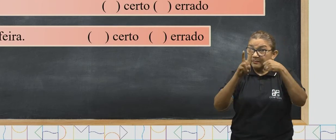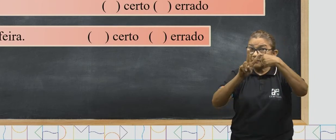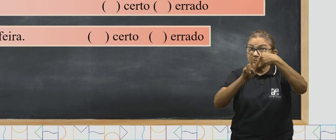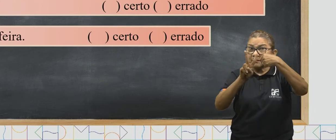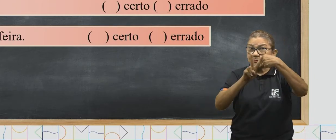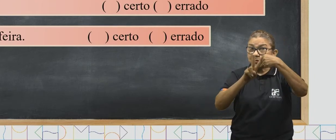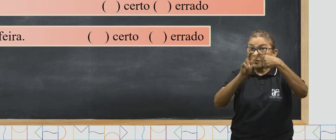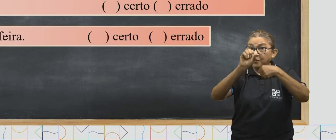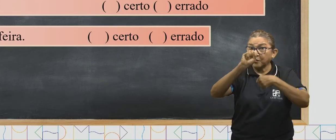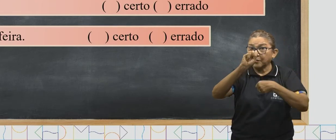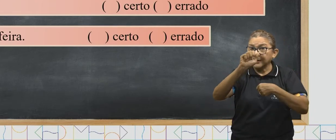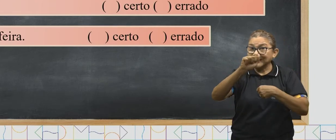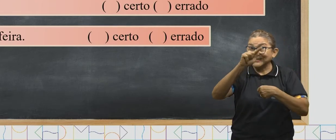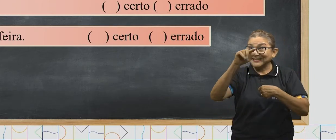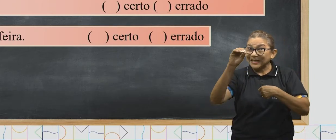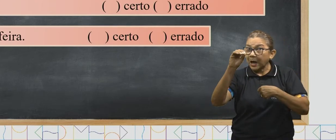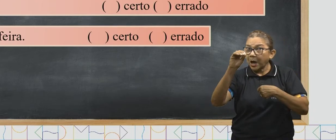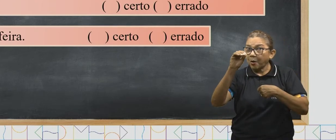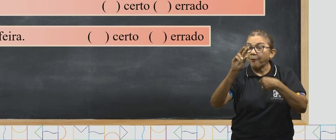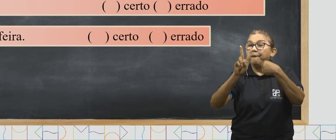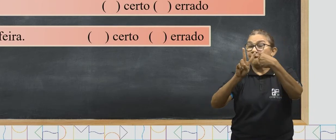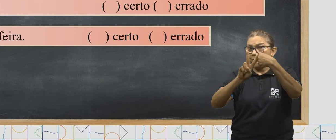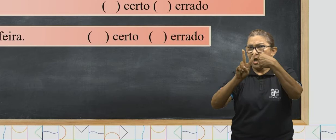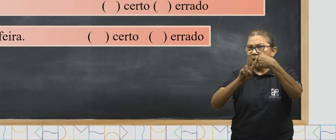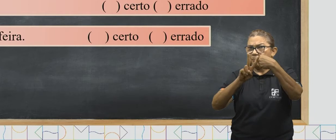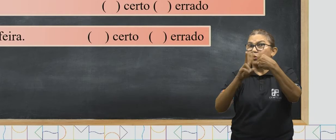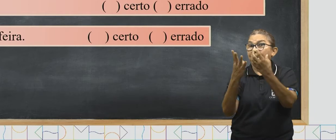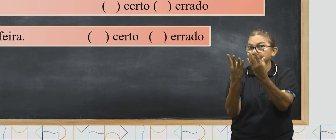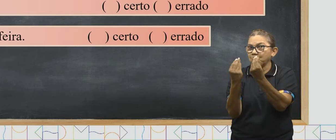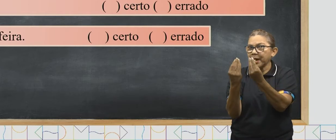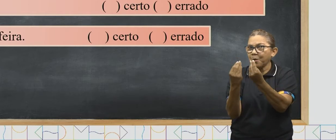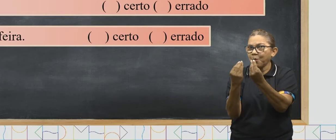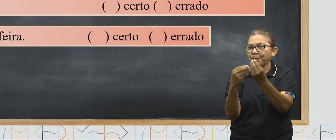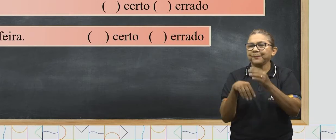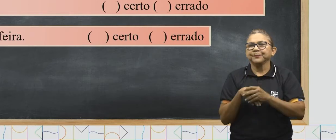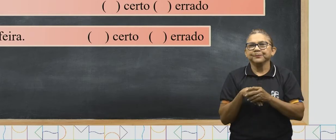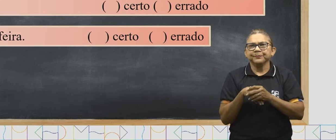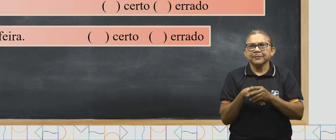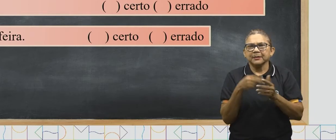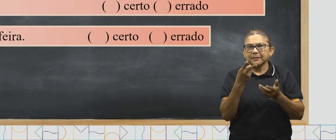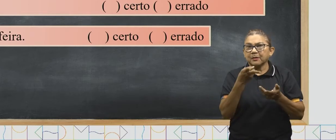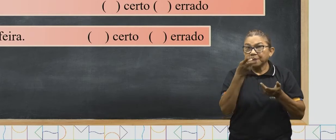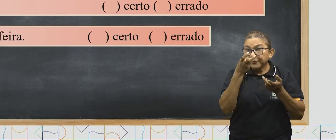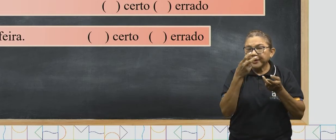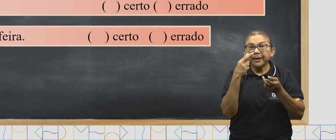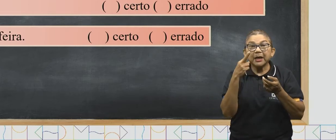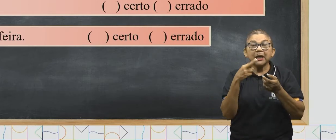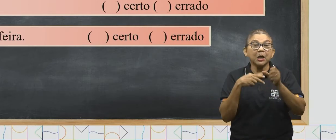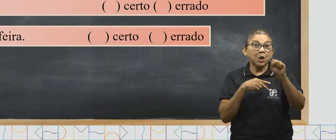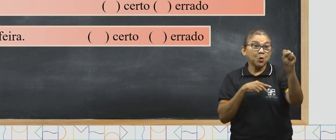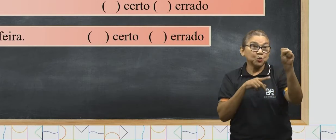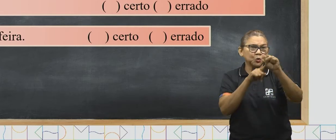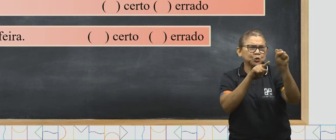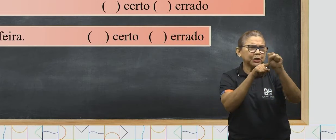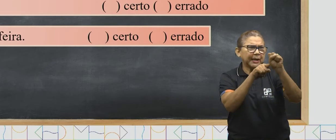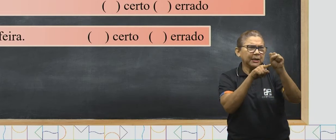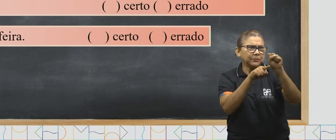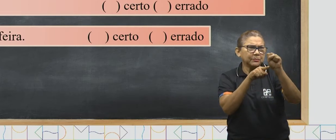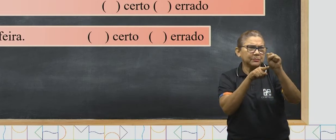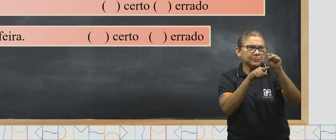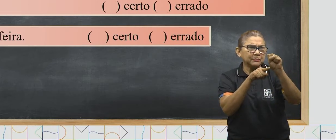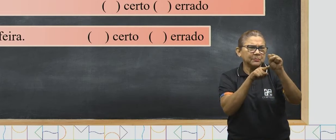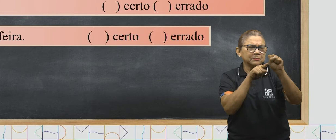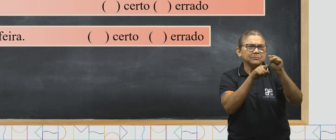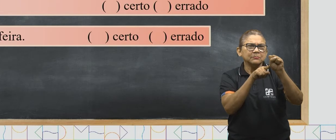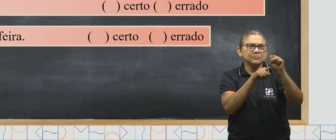é são. São é um verbo que está no plural. Verificamos agora o sujeito. O sujeito é